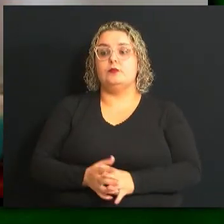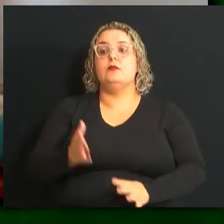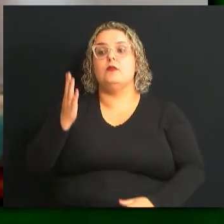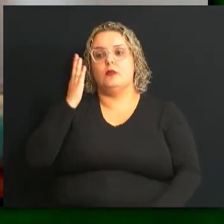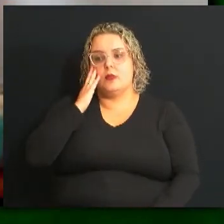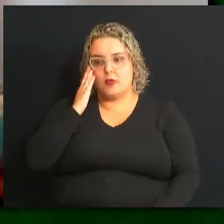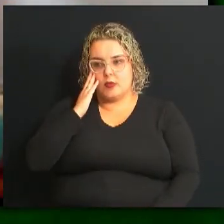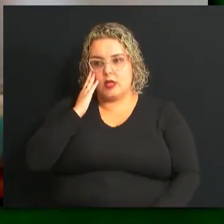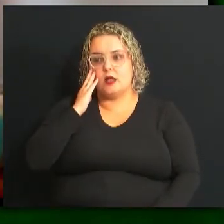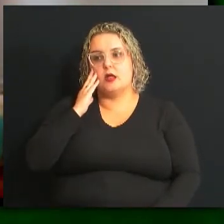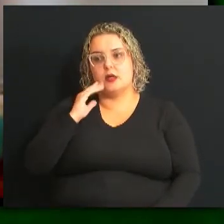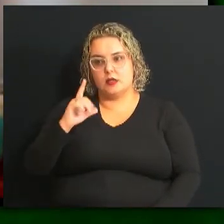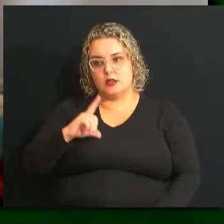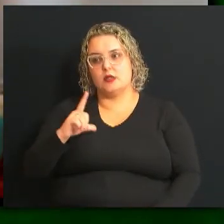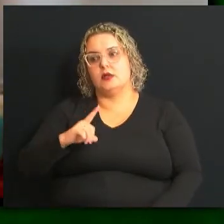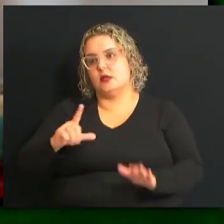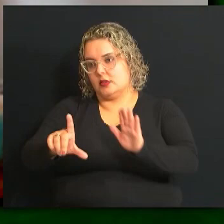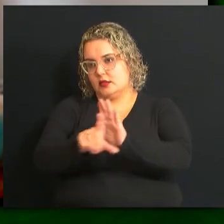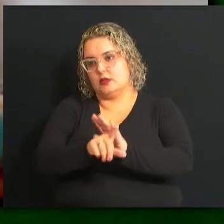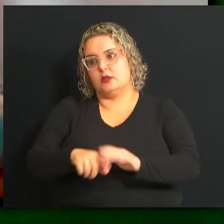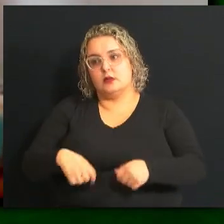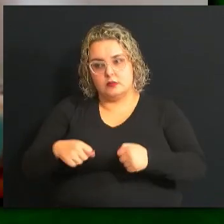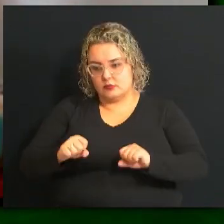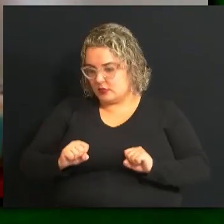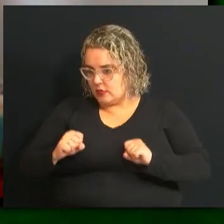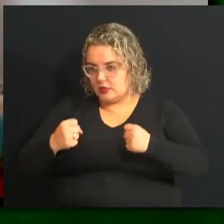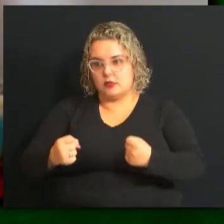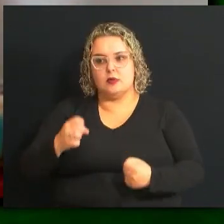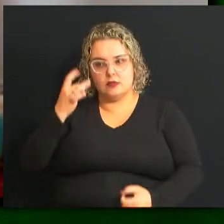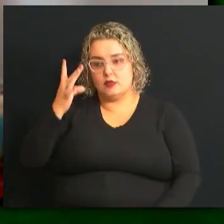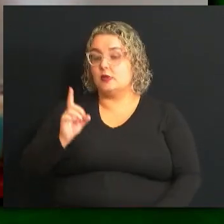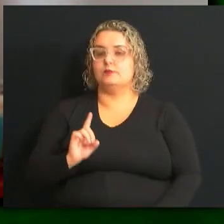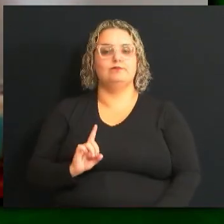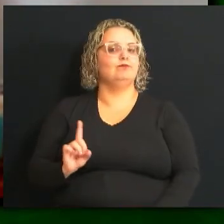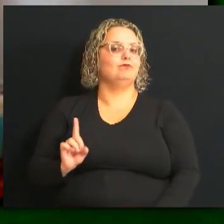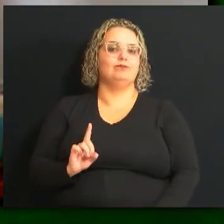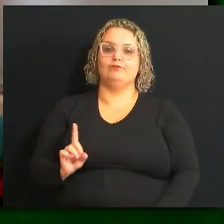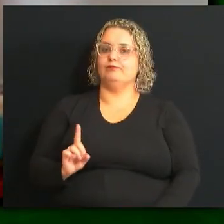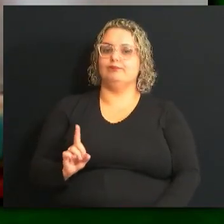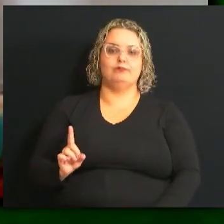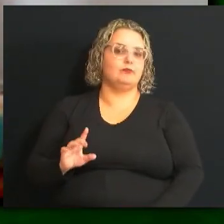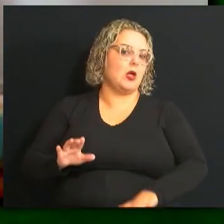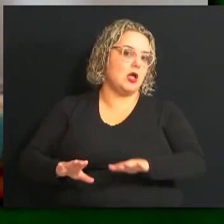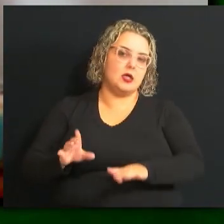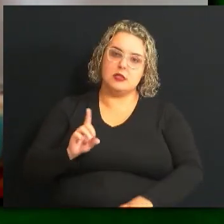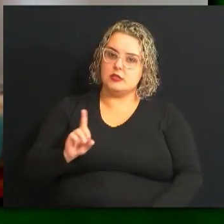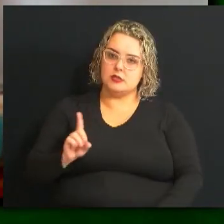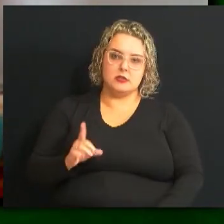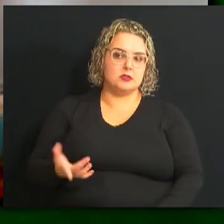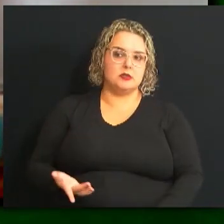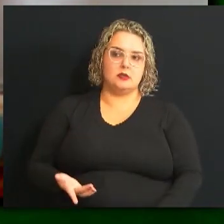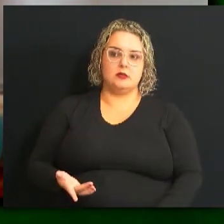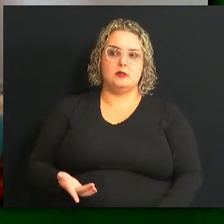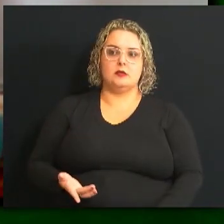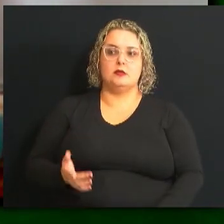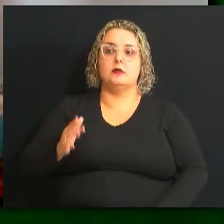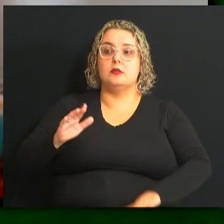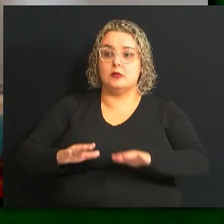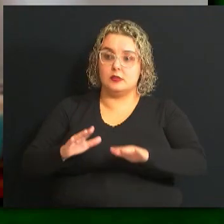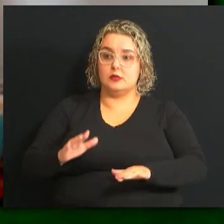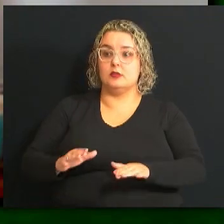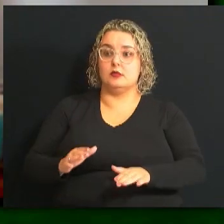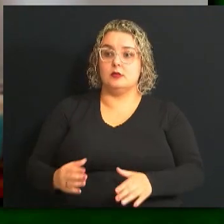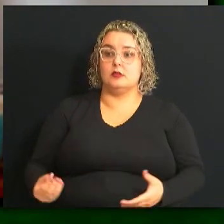gente conta com essa lei e deve lutar por ela. É fácil? Muitas vezes não, né? Muitas vezes, sobretudo nas